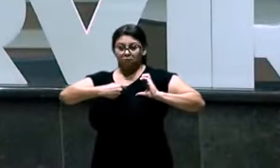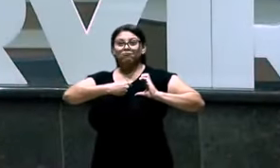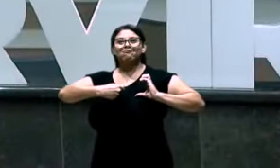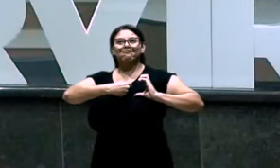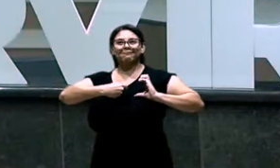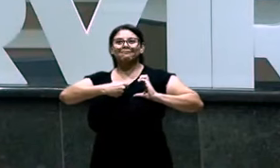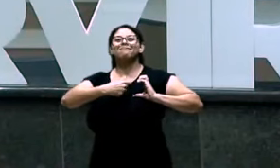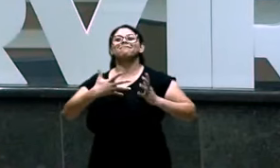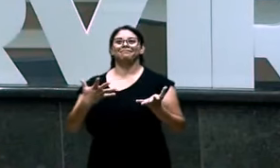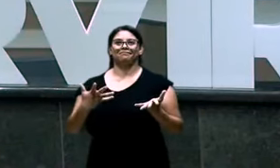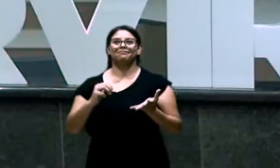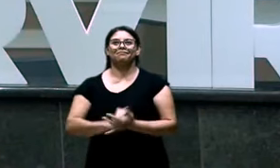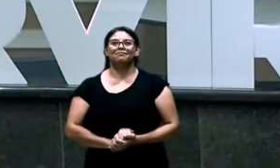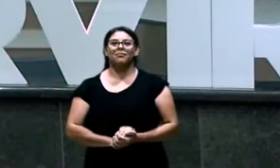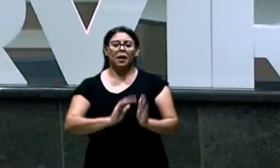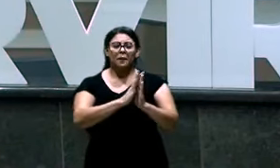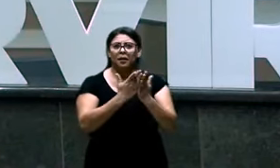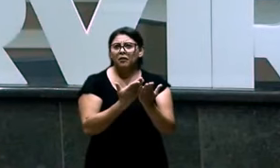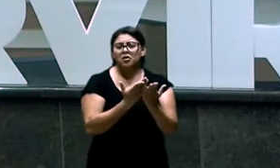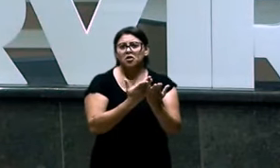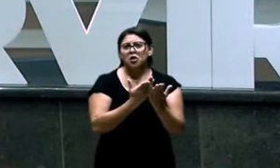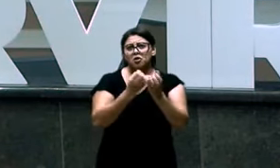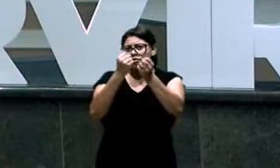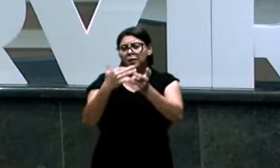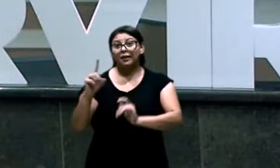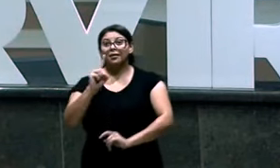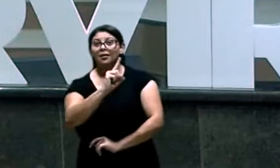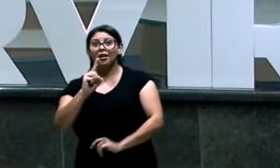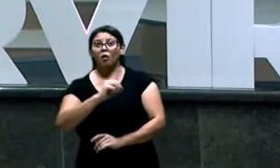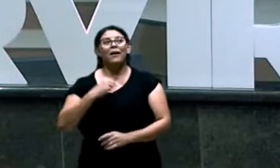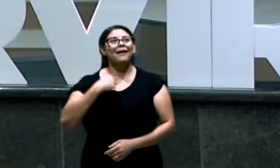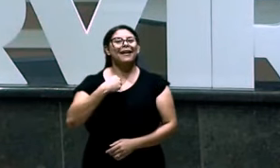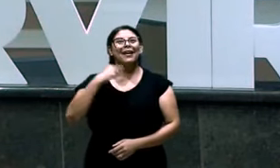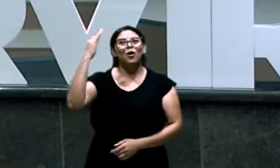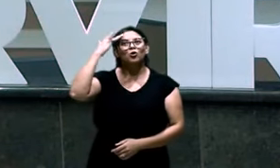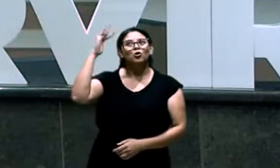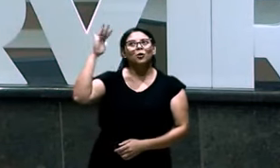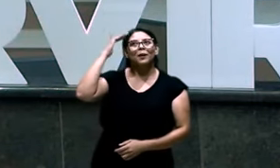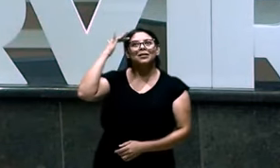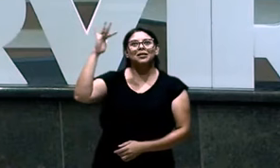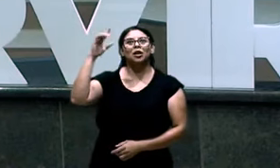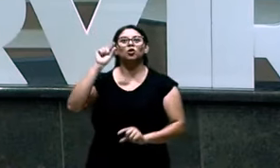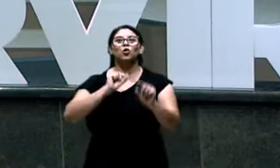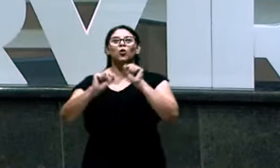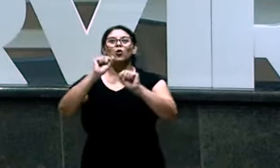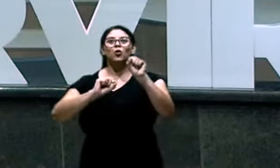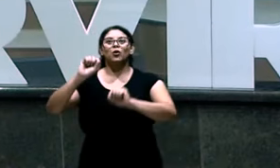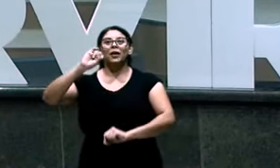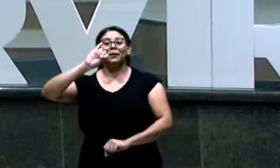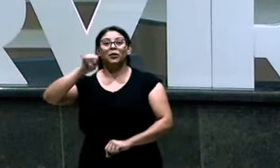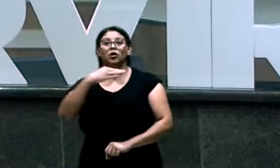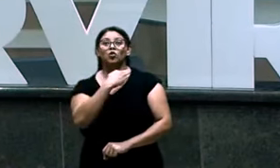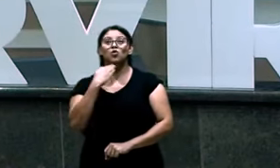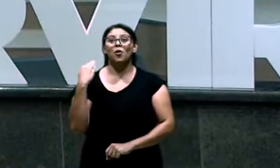A Bíblia não diz, é pensamento meu. O João Batista deve ter pensado: pera lá, meu pai se vestiu